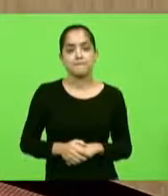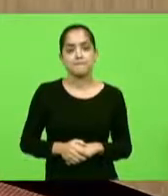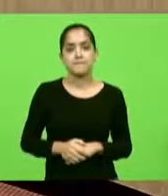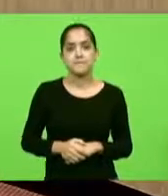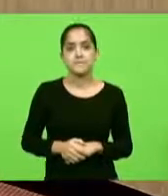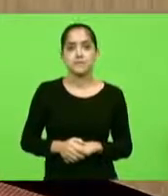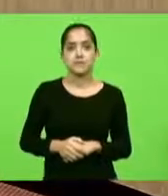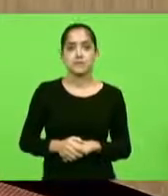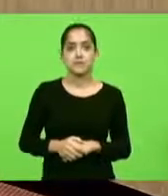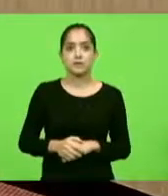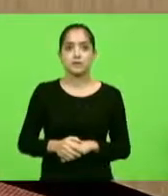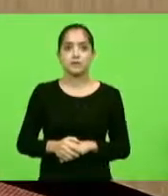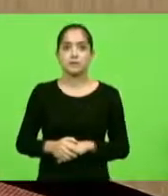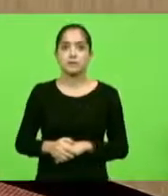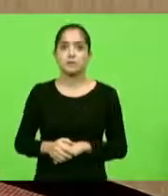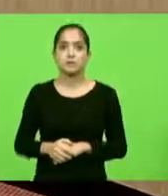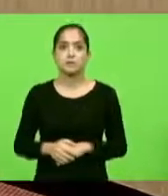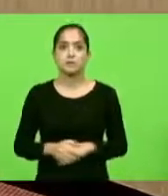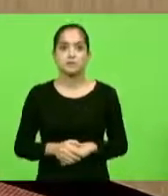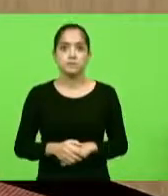Então, eu queria aqui, inicialmente,